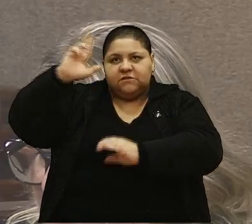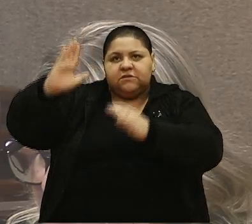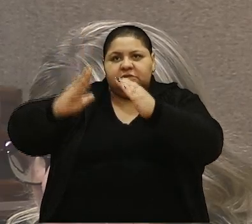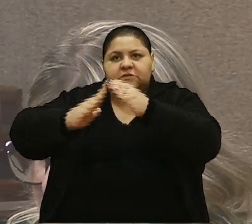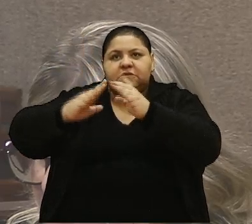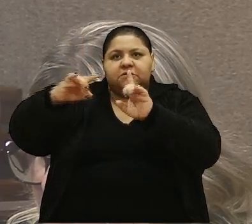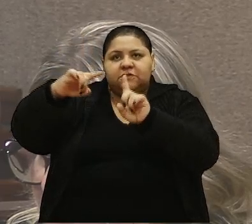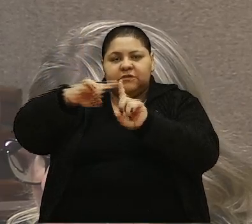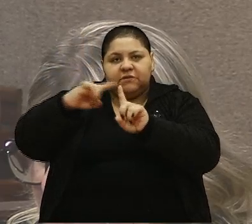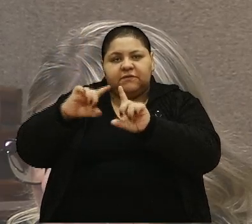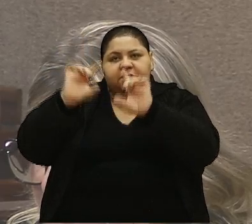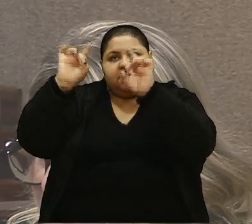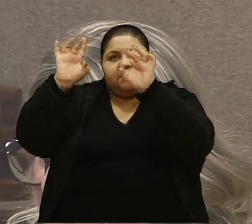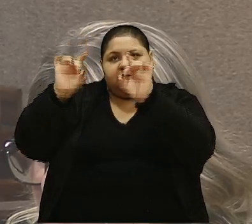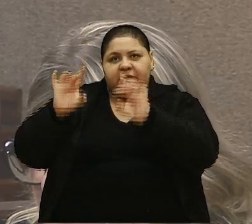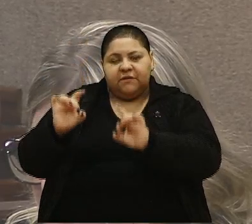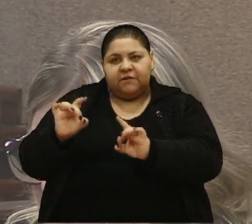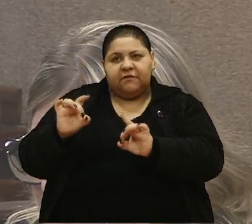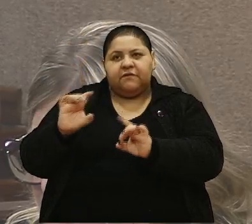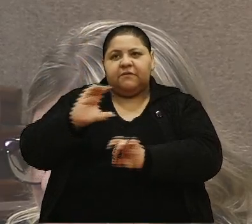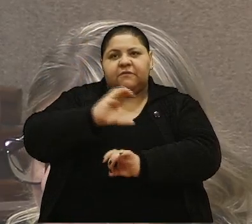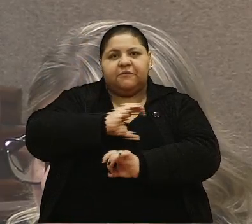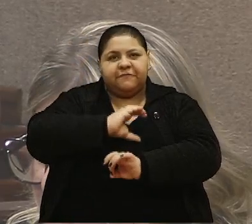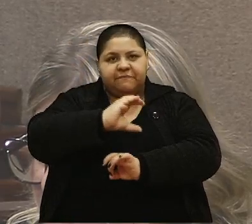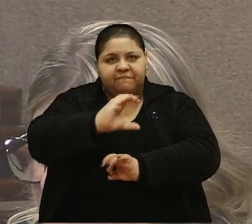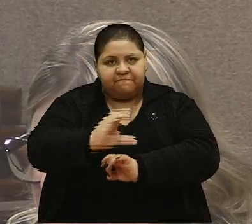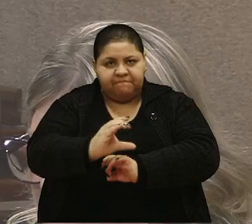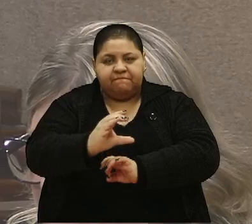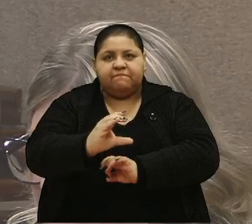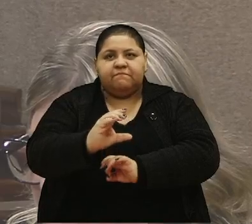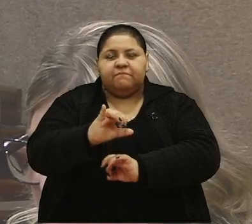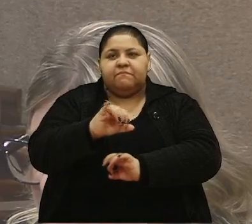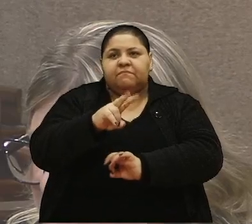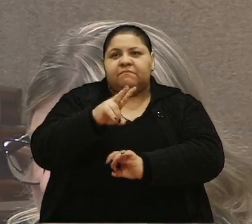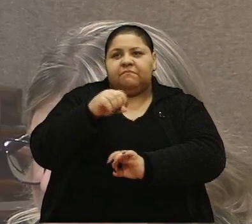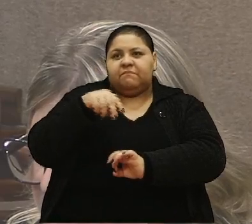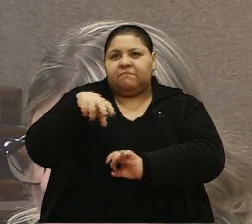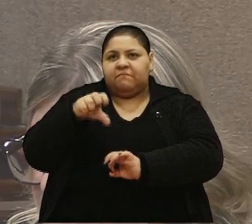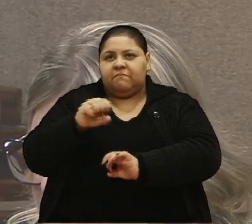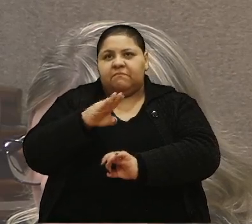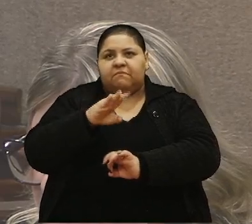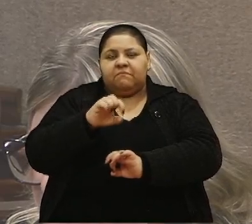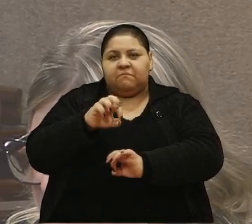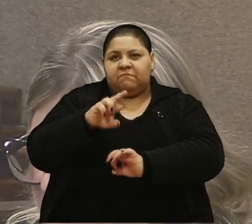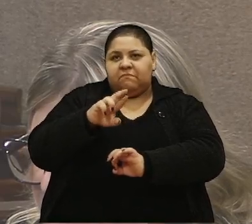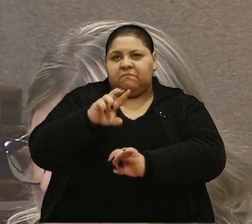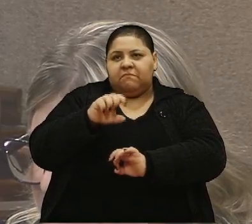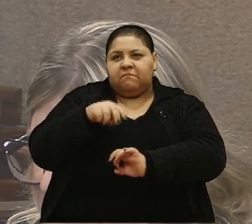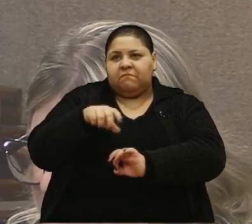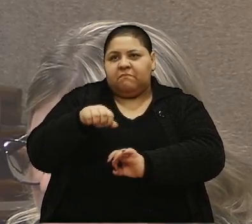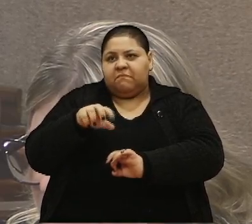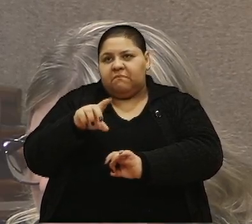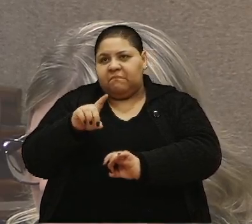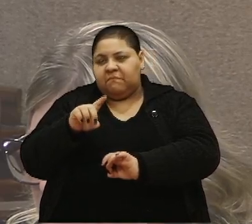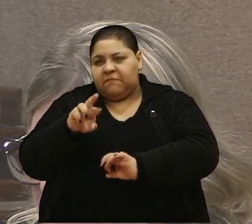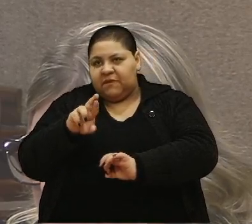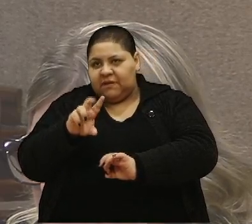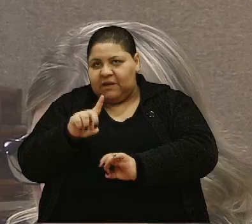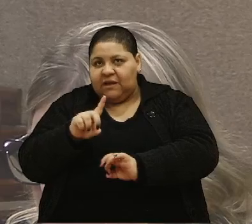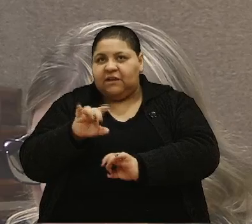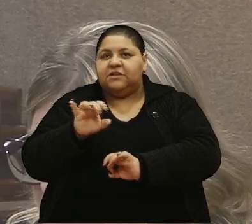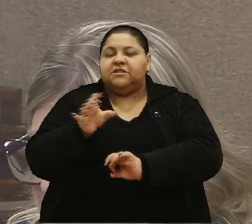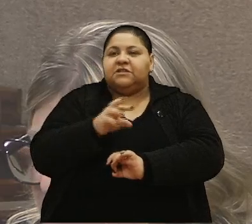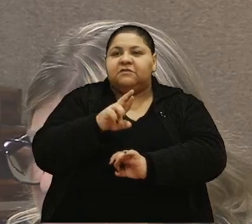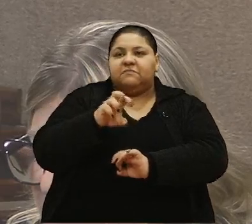igreja, em especial aos coordenadores Ivanês Bernardi e Renato Cardoso, que são